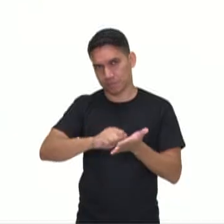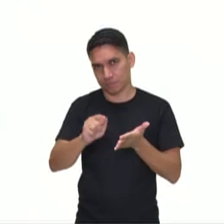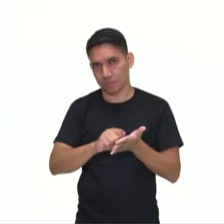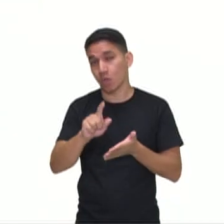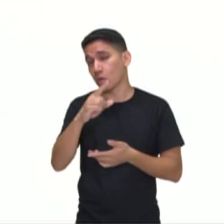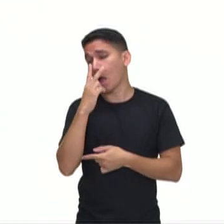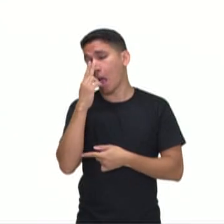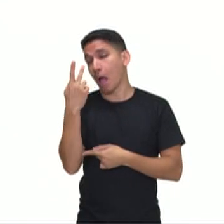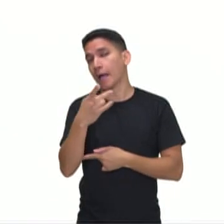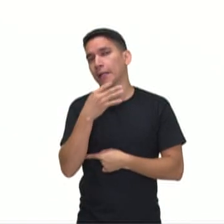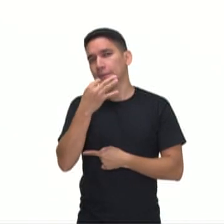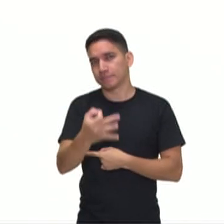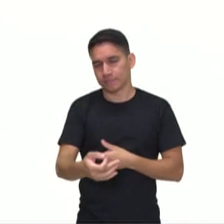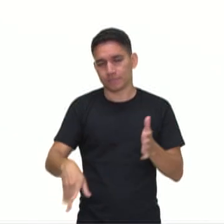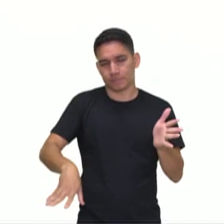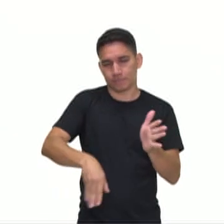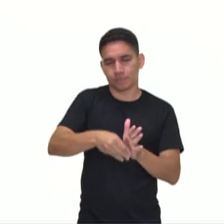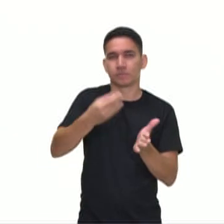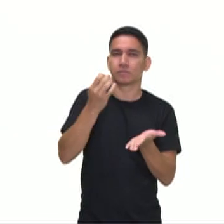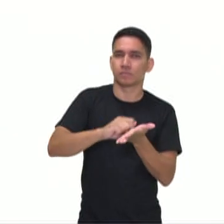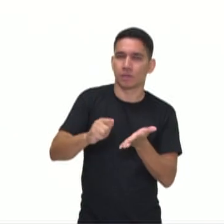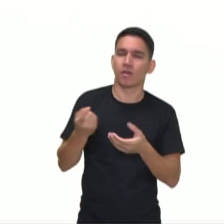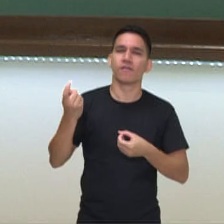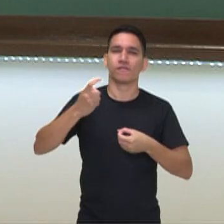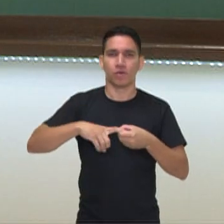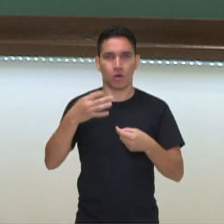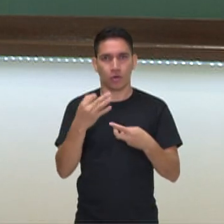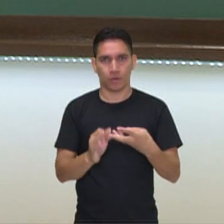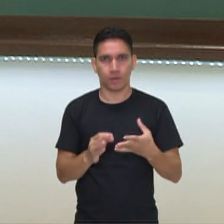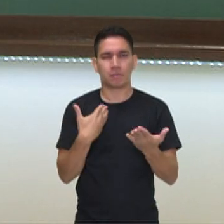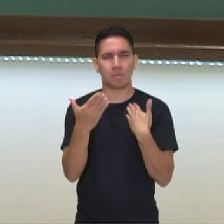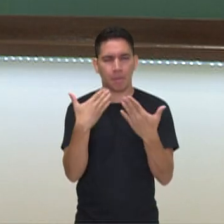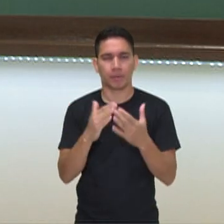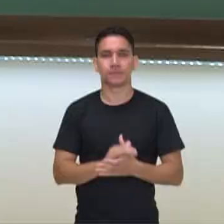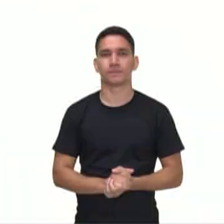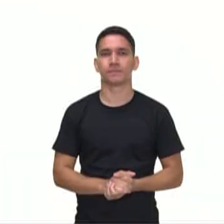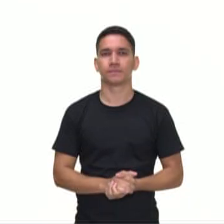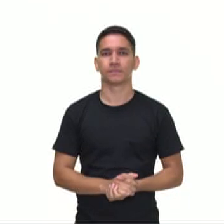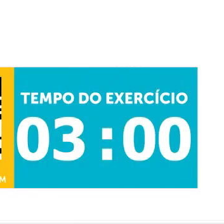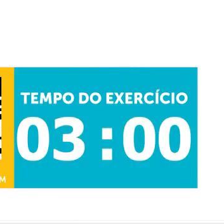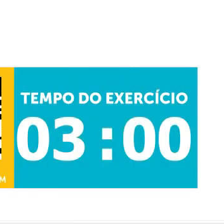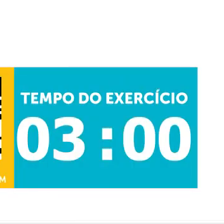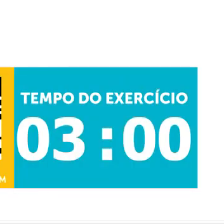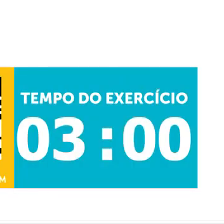que você achou e a gente já volta para conversar mais um pouquinho.